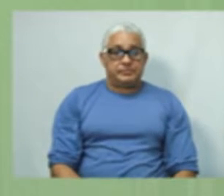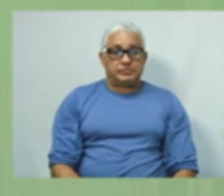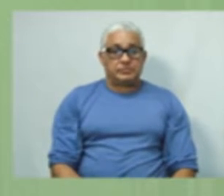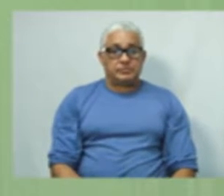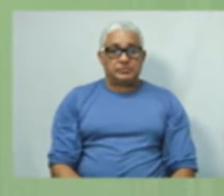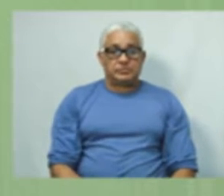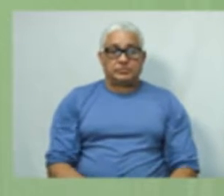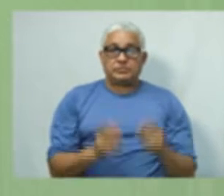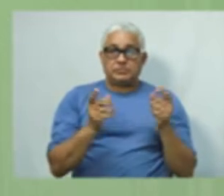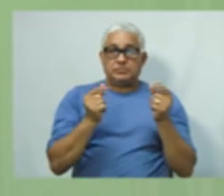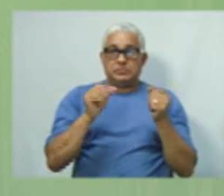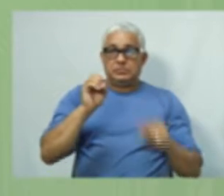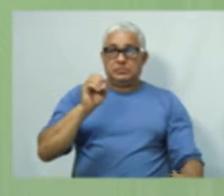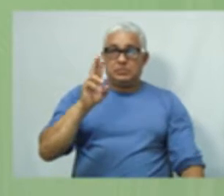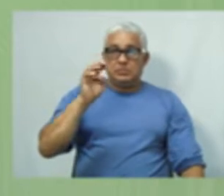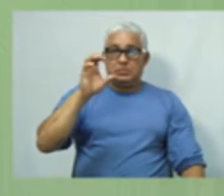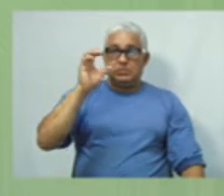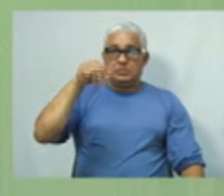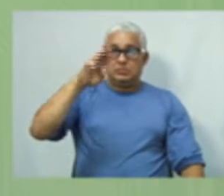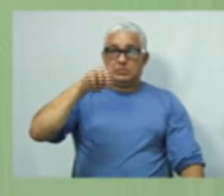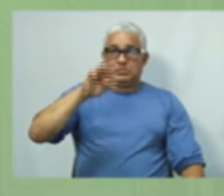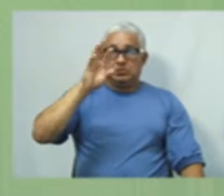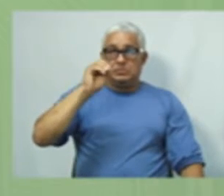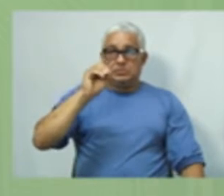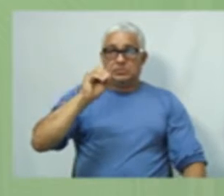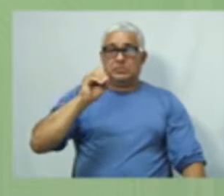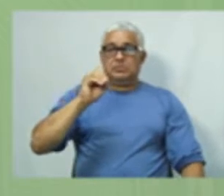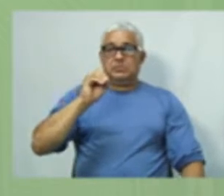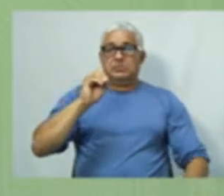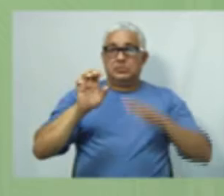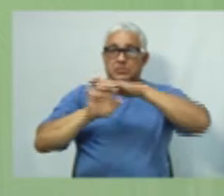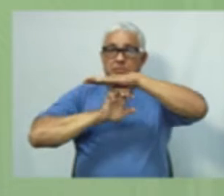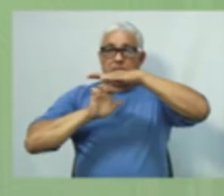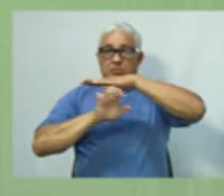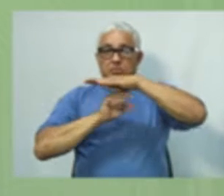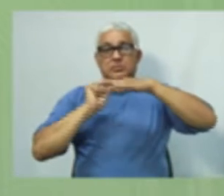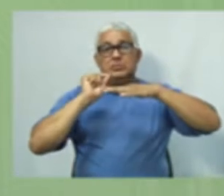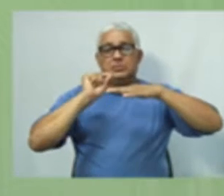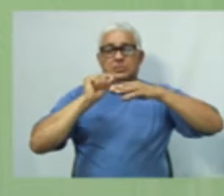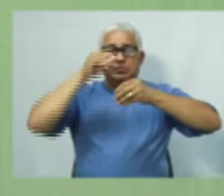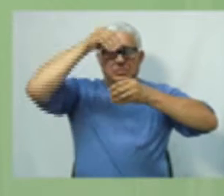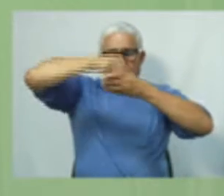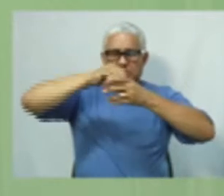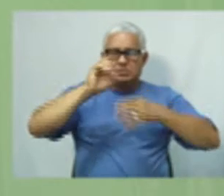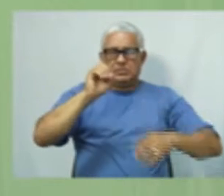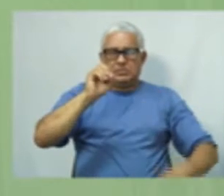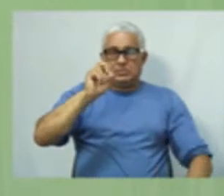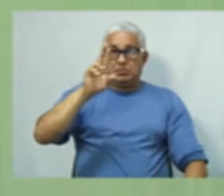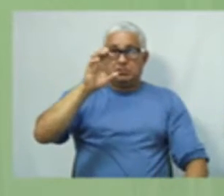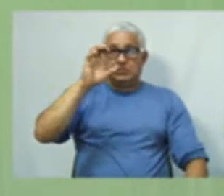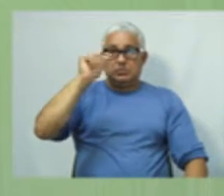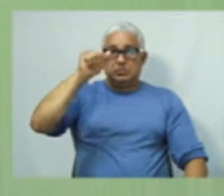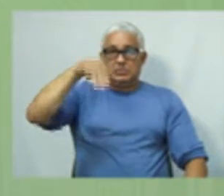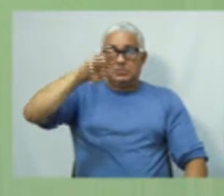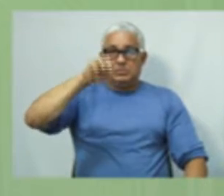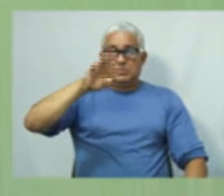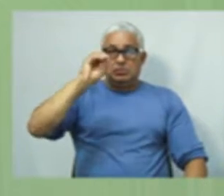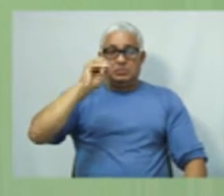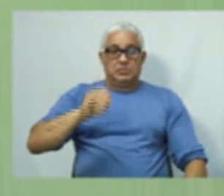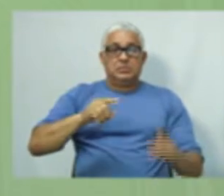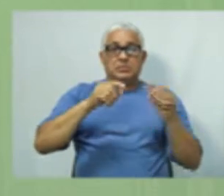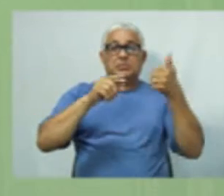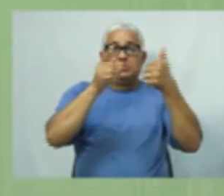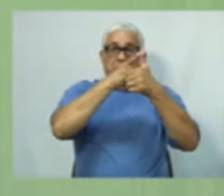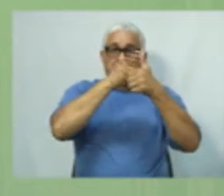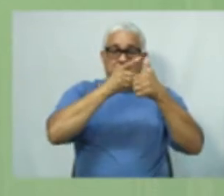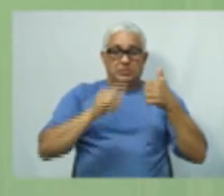Composição do orçamento empresarial, foi outro tema que nós discutimos, né? O que se compõe um orçamento empresarial? Primeiramente,